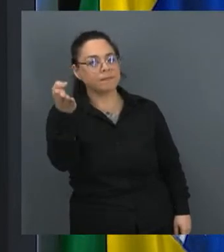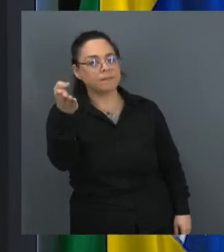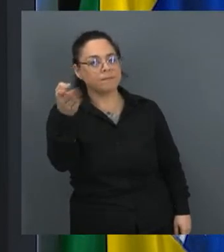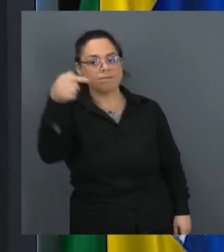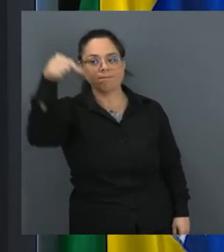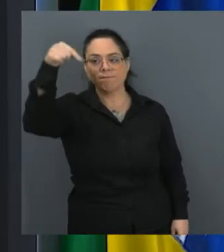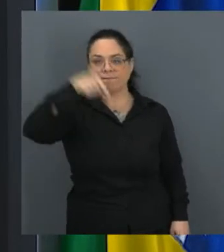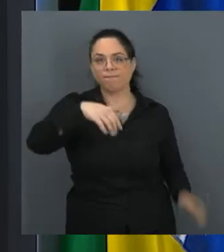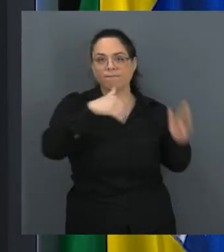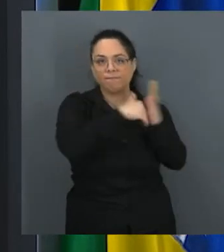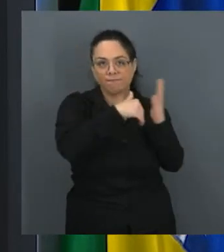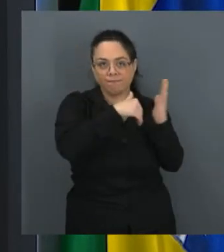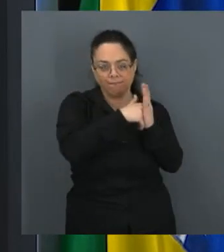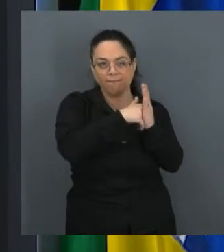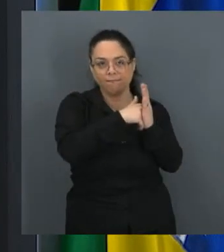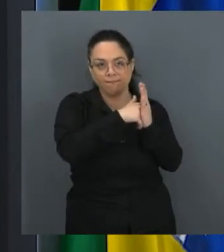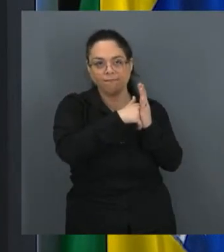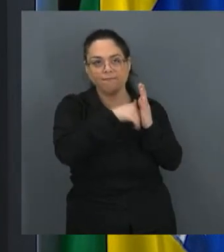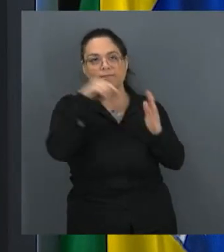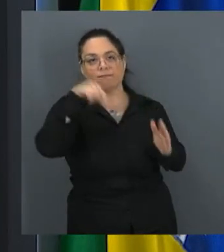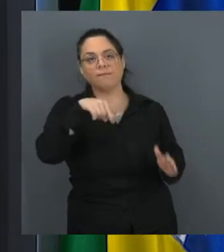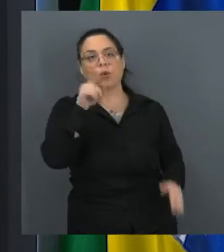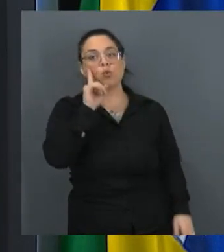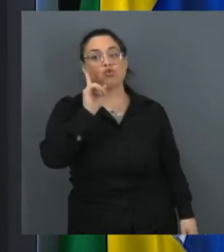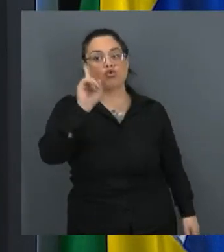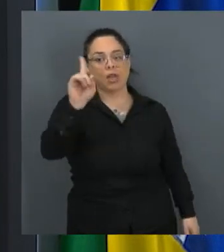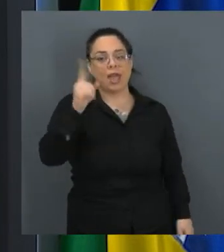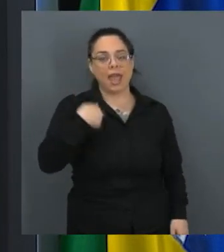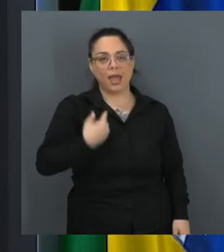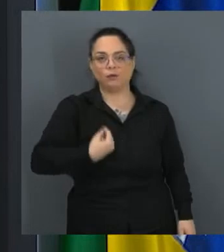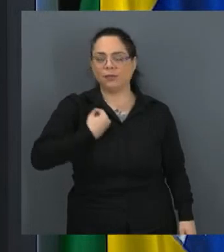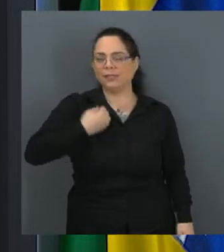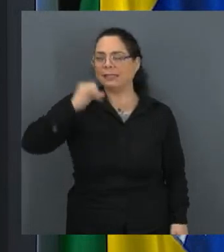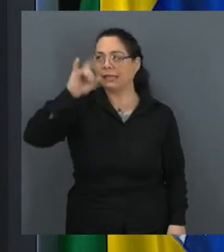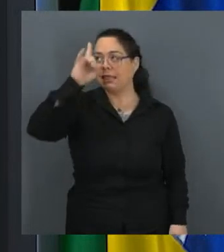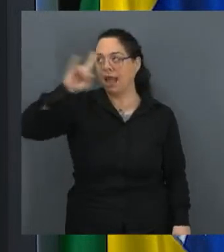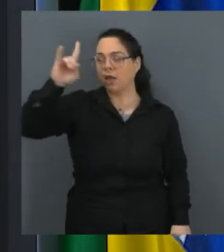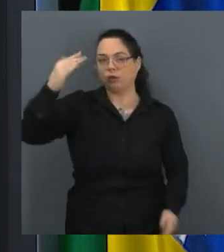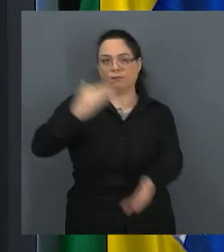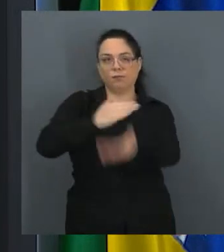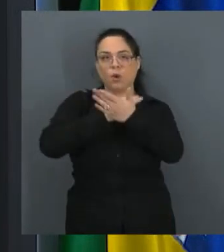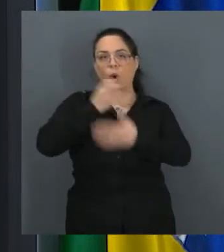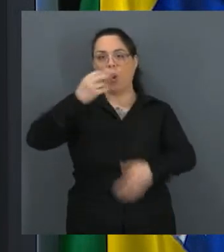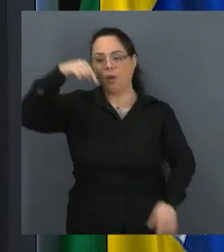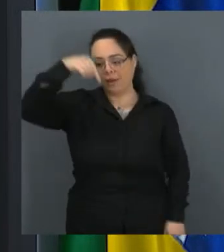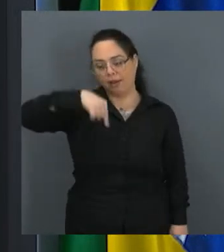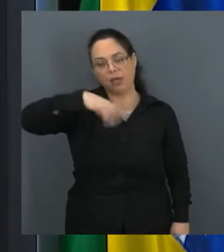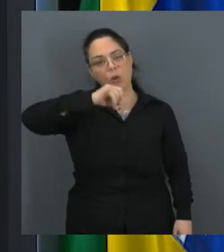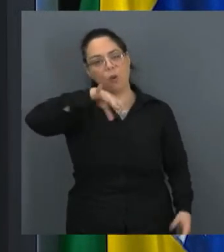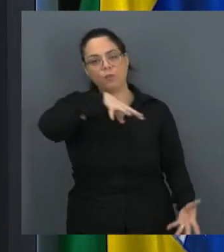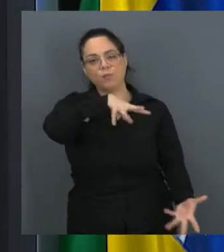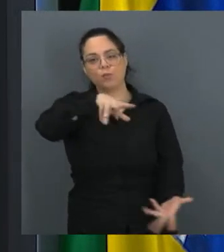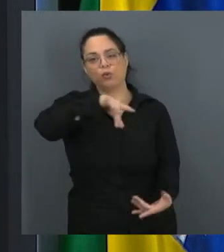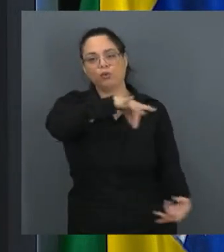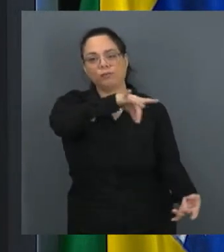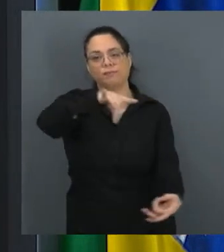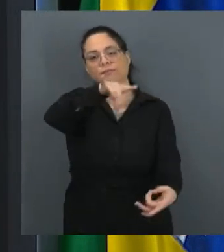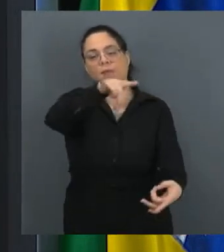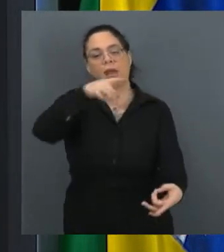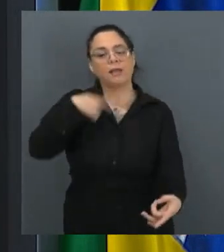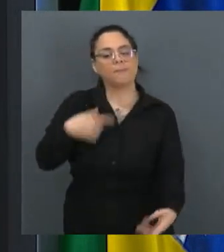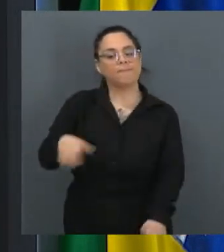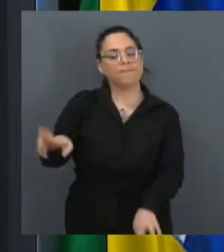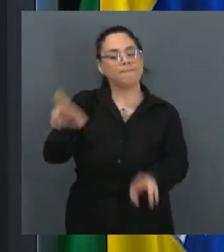Essa casa um dia, e eu vou estar com a graça de Deus, ou nesse plano ou no outro, torcendo,